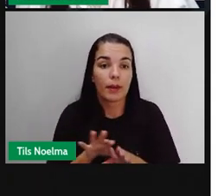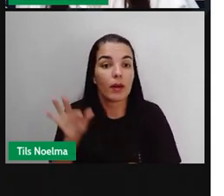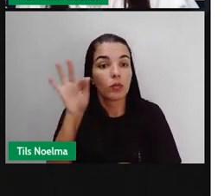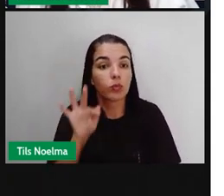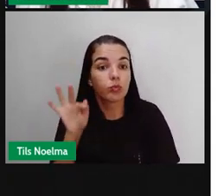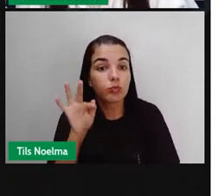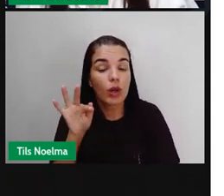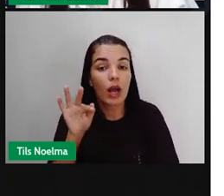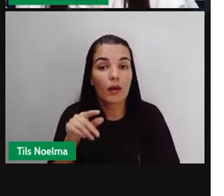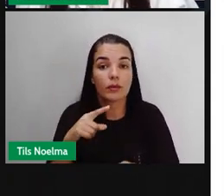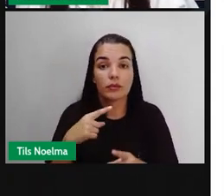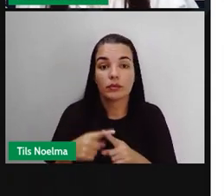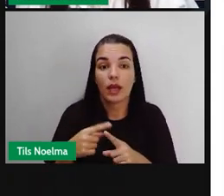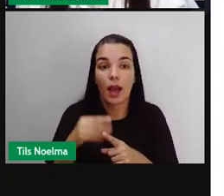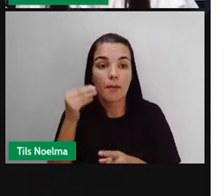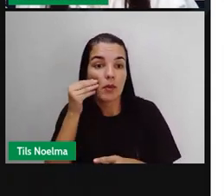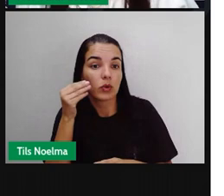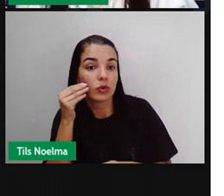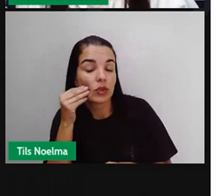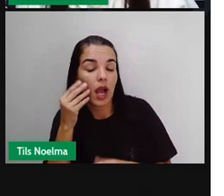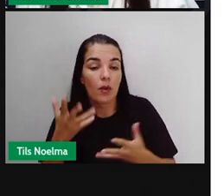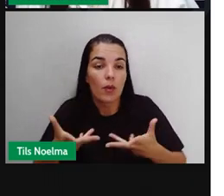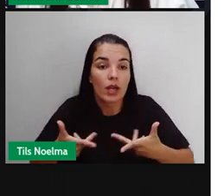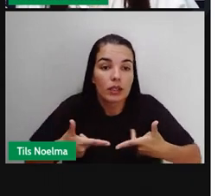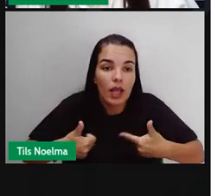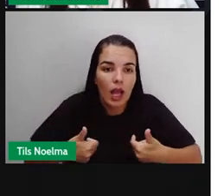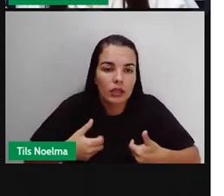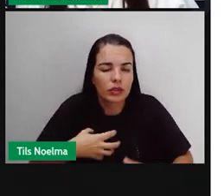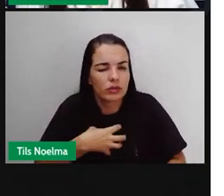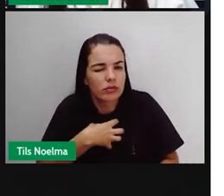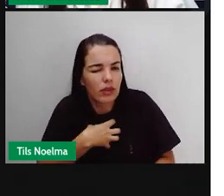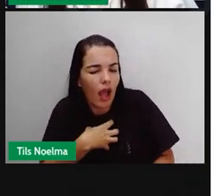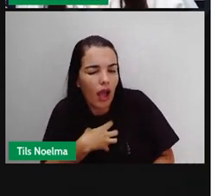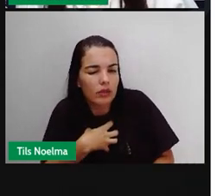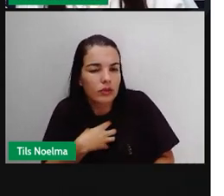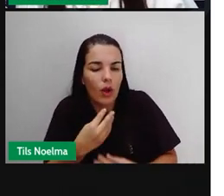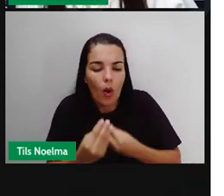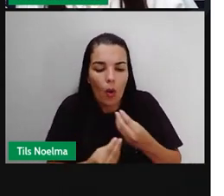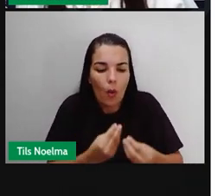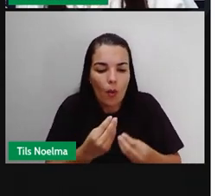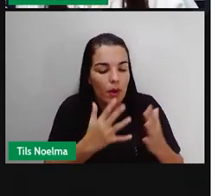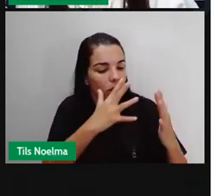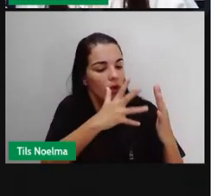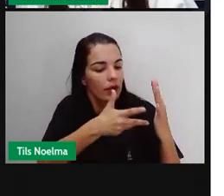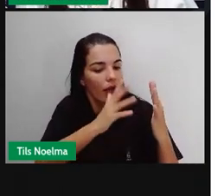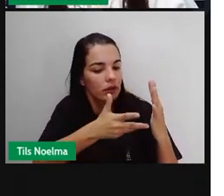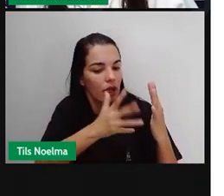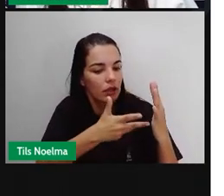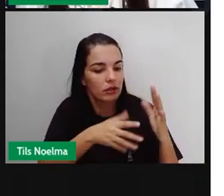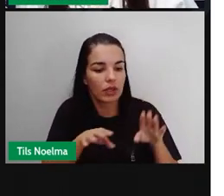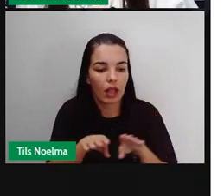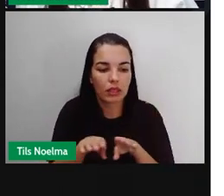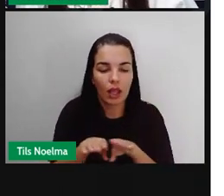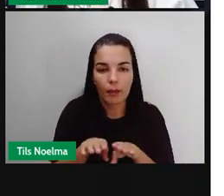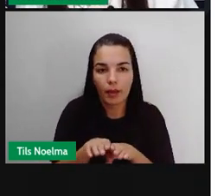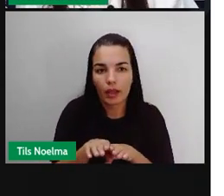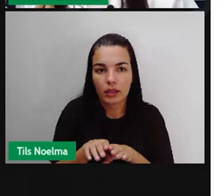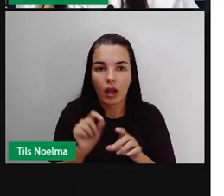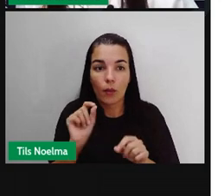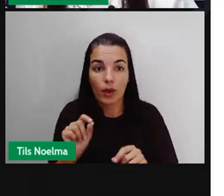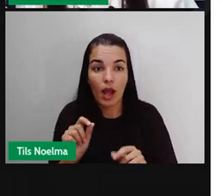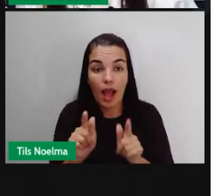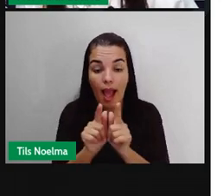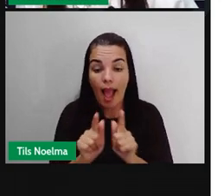indicando-lhe qualidade, estado, modo de ser ou aspecto. A gente vai dizer que esse adjetivo ele é uma